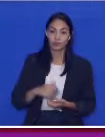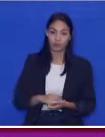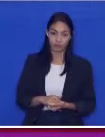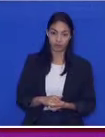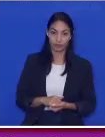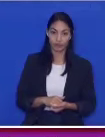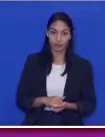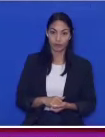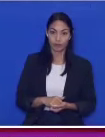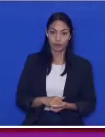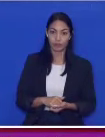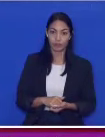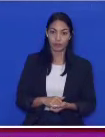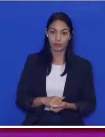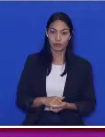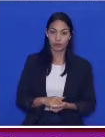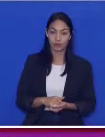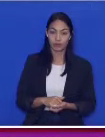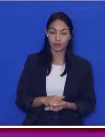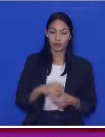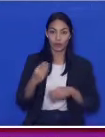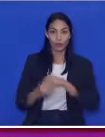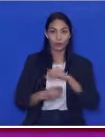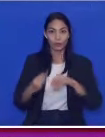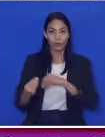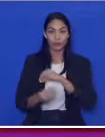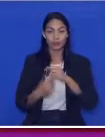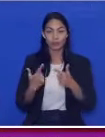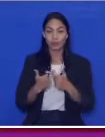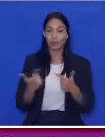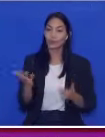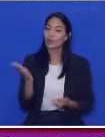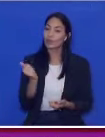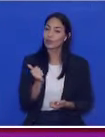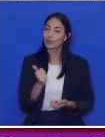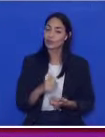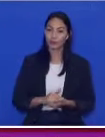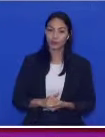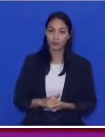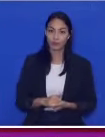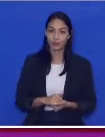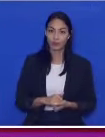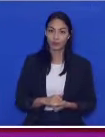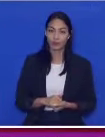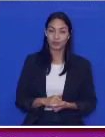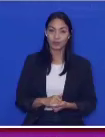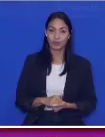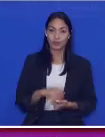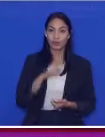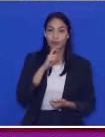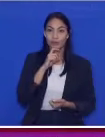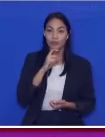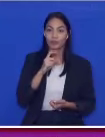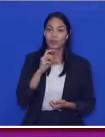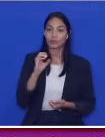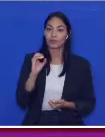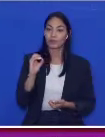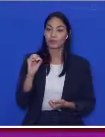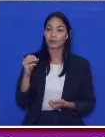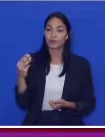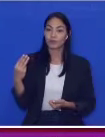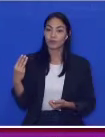Preta, 07. O globo girando, você chamando, a sorte chegando. Bola verde,